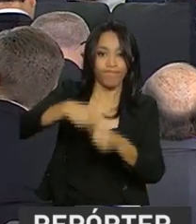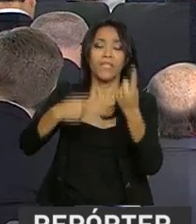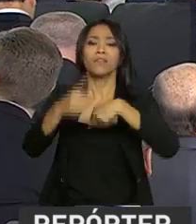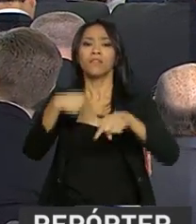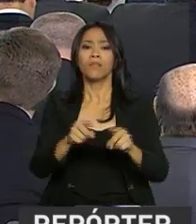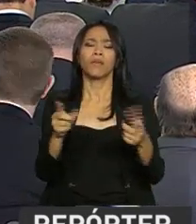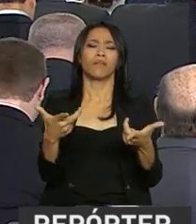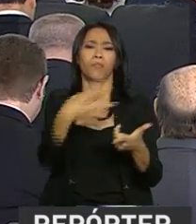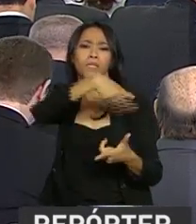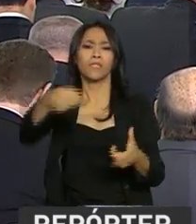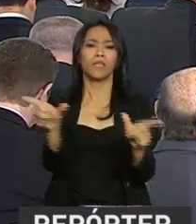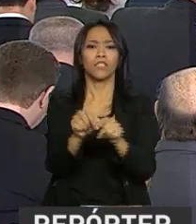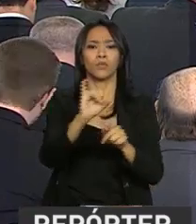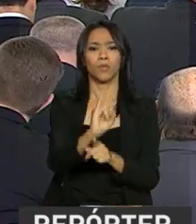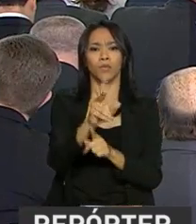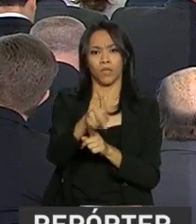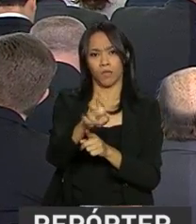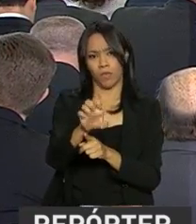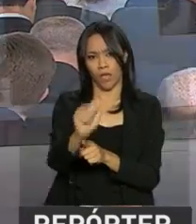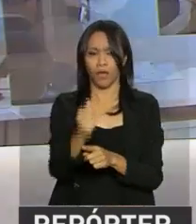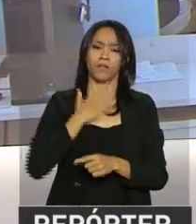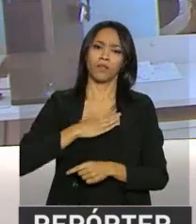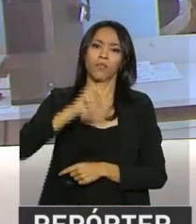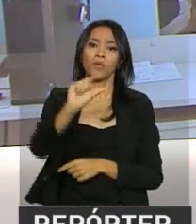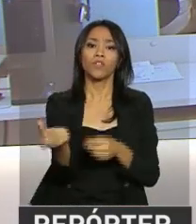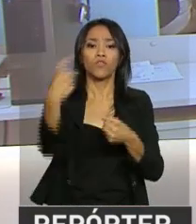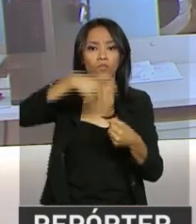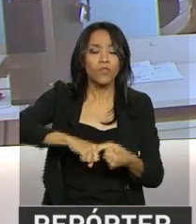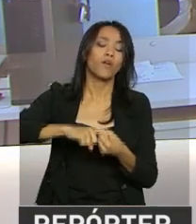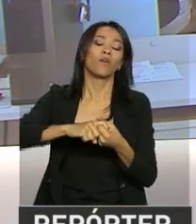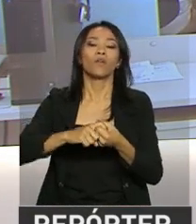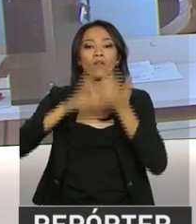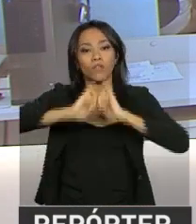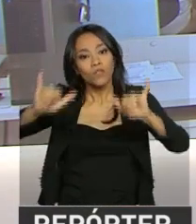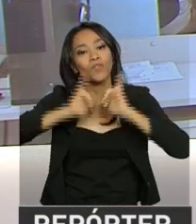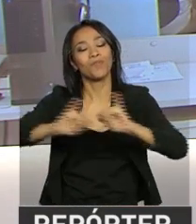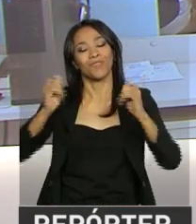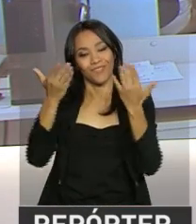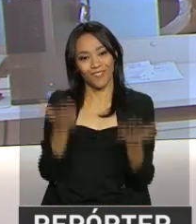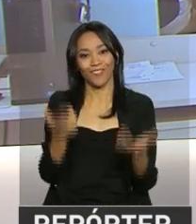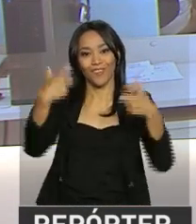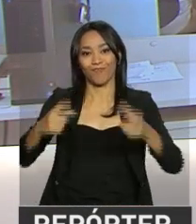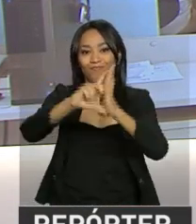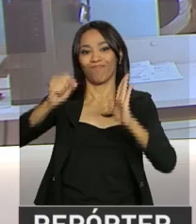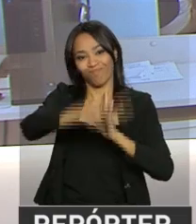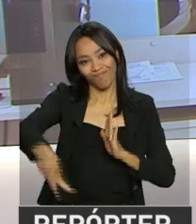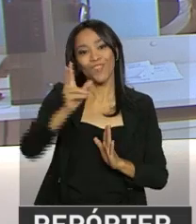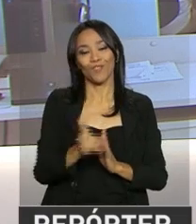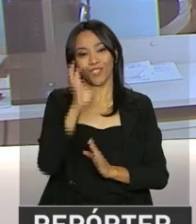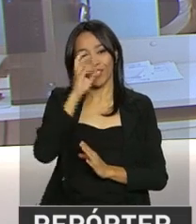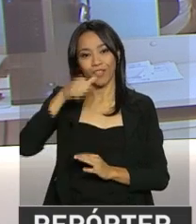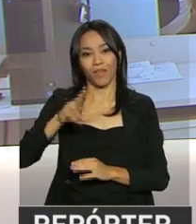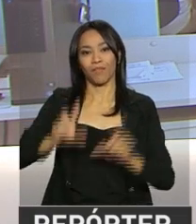ipia Ernesto lazard daqui a pouquinho a gente volta com a transmissão ao vivo dessa cerimônia no Palácio do Planalto continue na